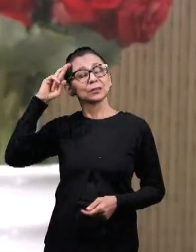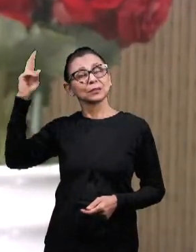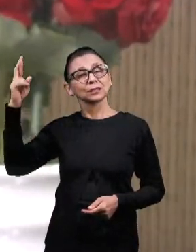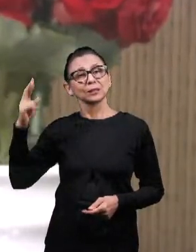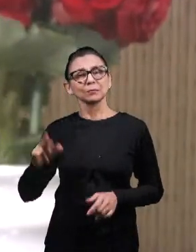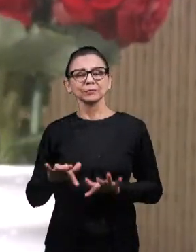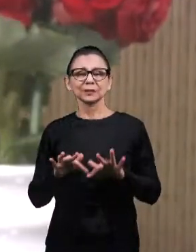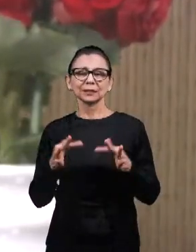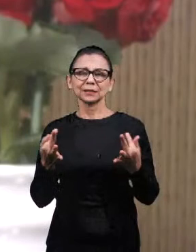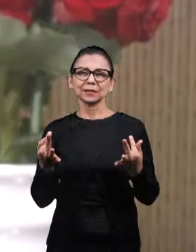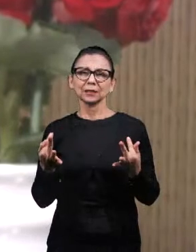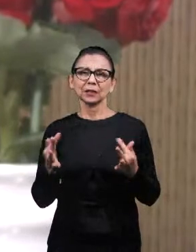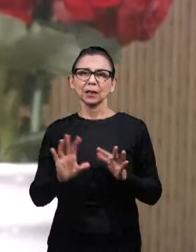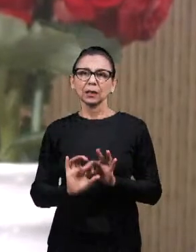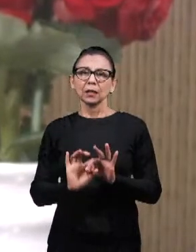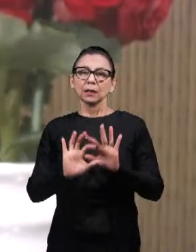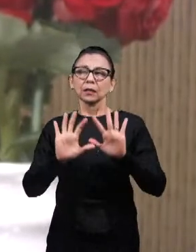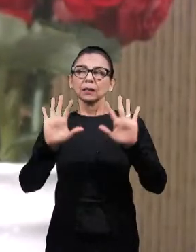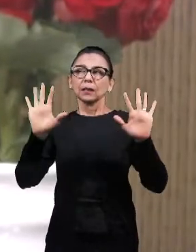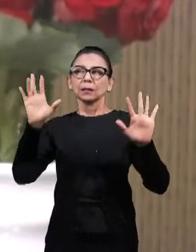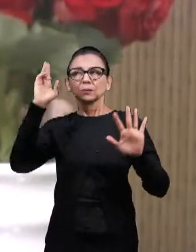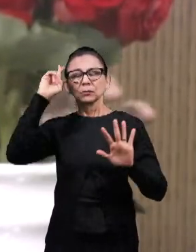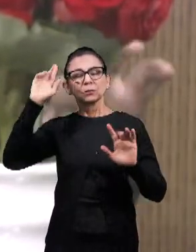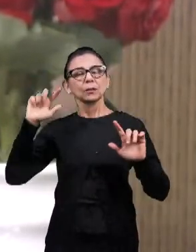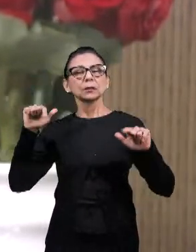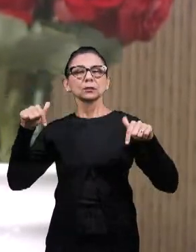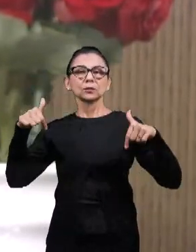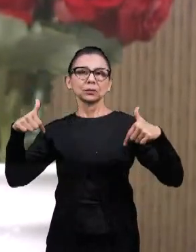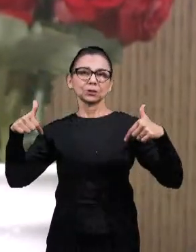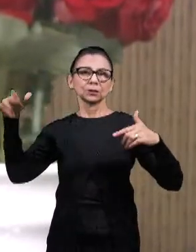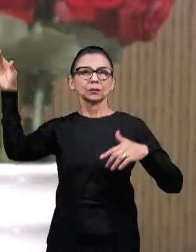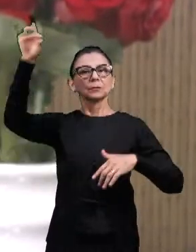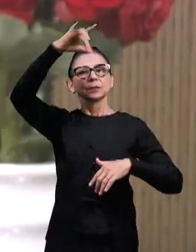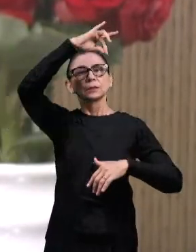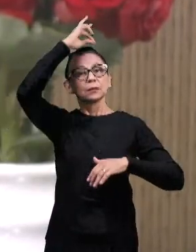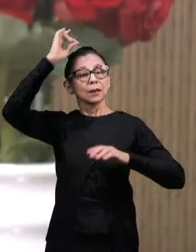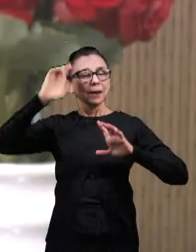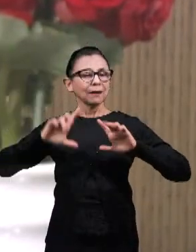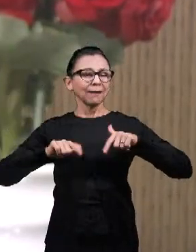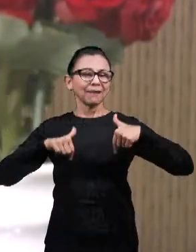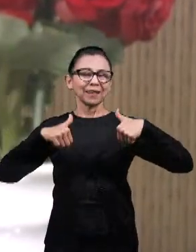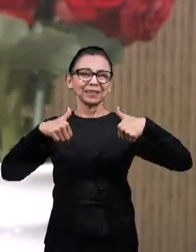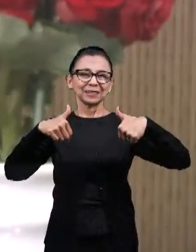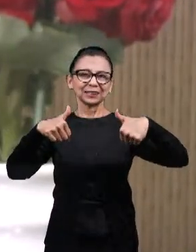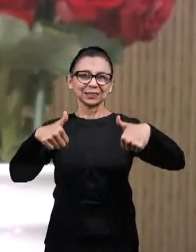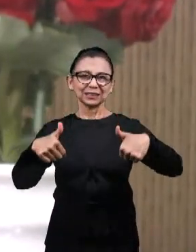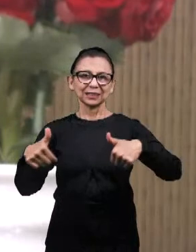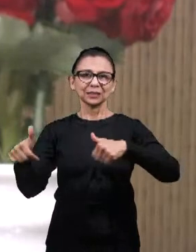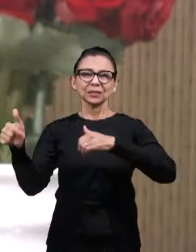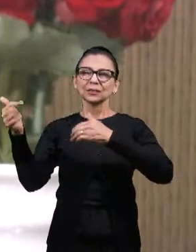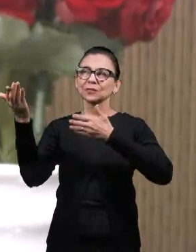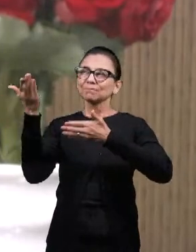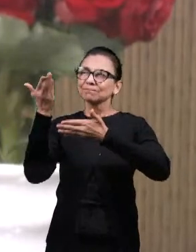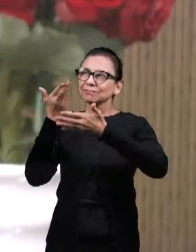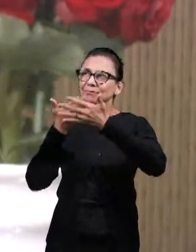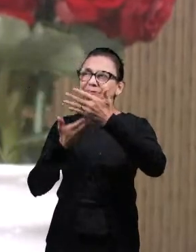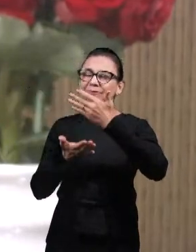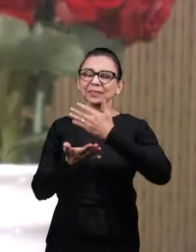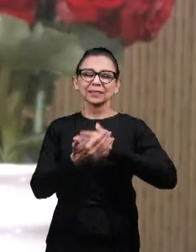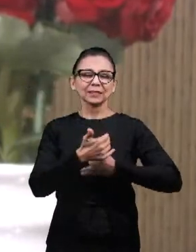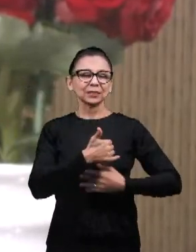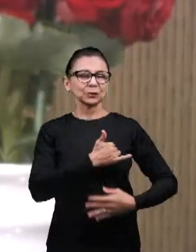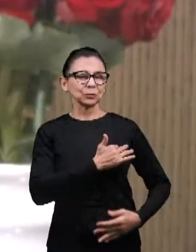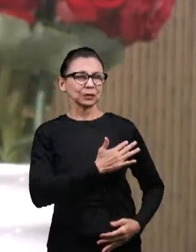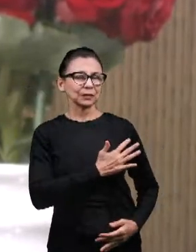Senhor agir, dar liberdade ao Espírito Santo. E nós vamos alcançando isso. Jesus alcançou para nós na